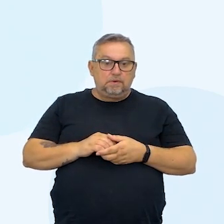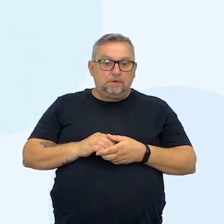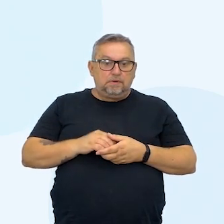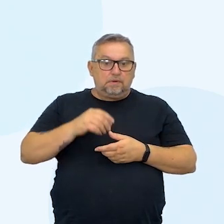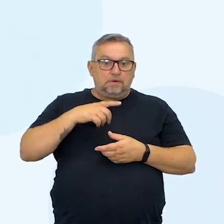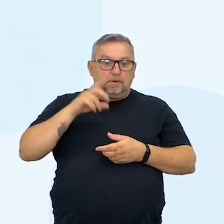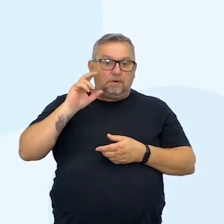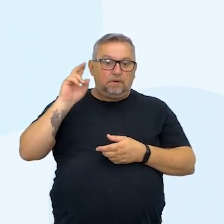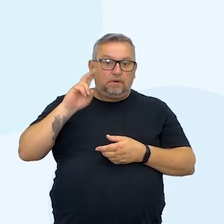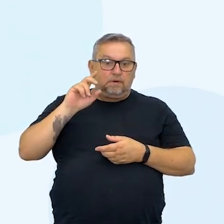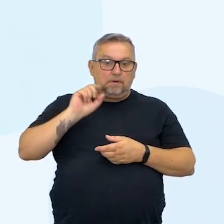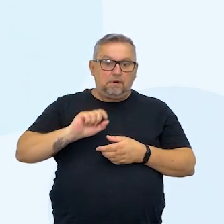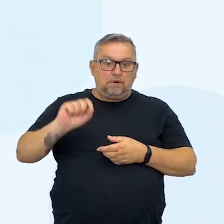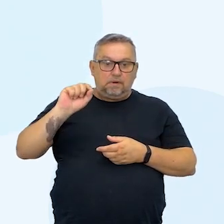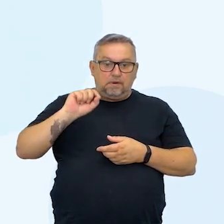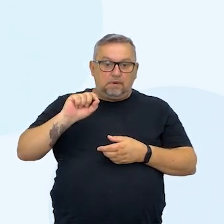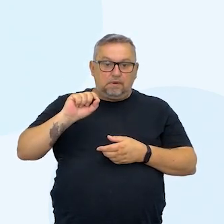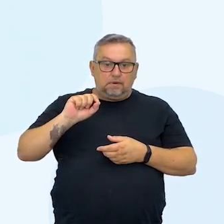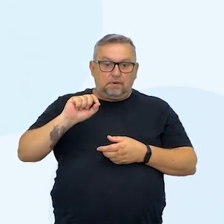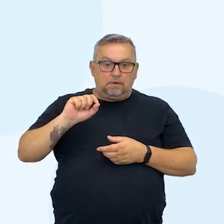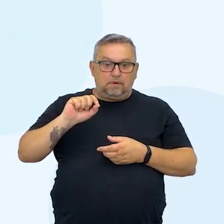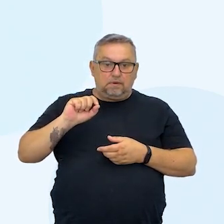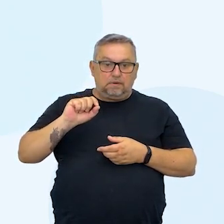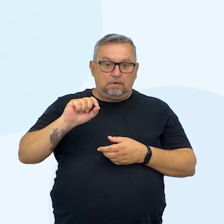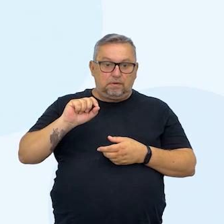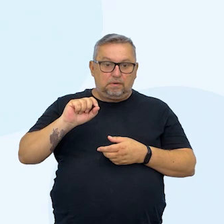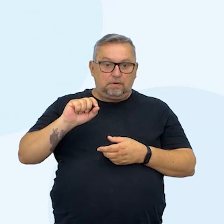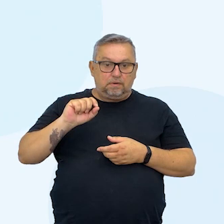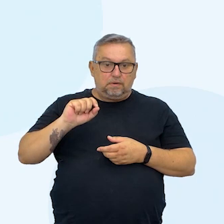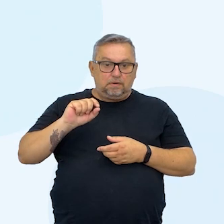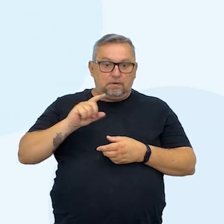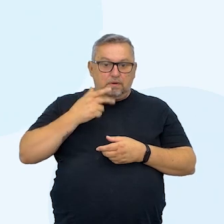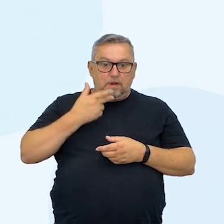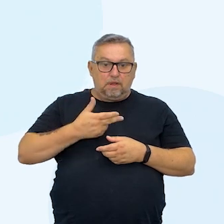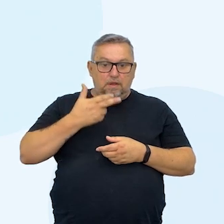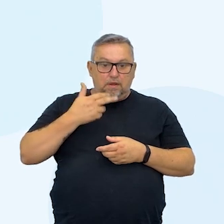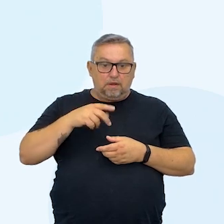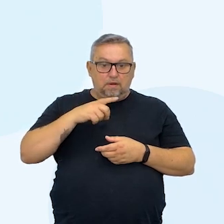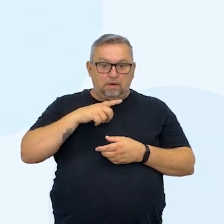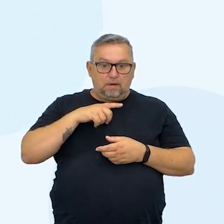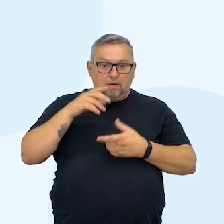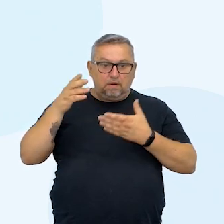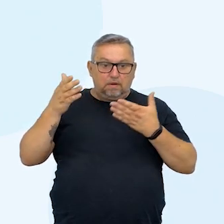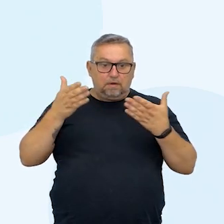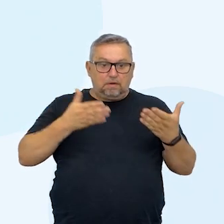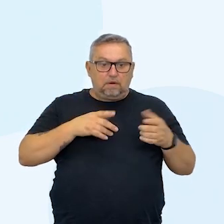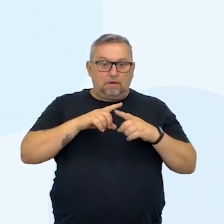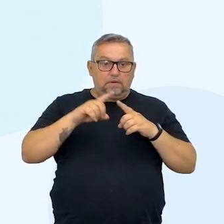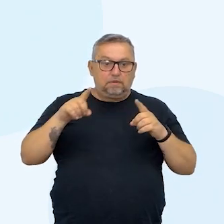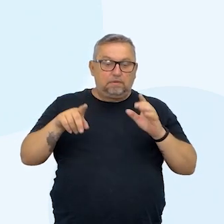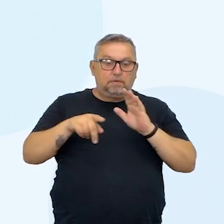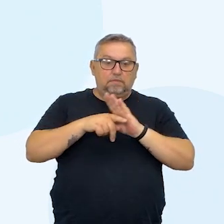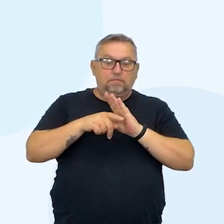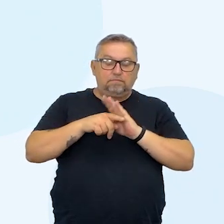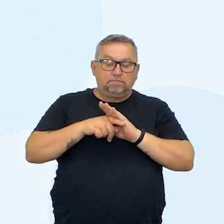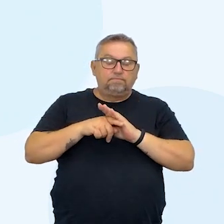tem a ver com o fato de que a língua mesma ela traz essa carga